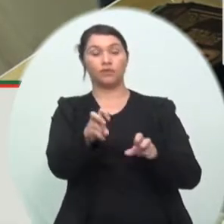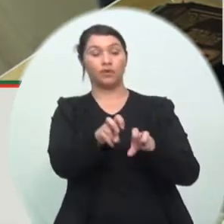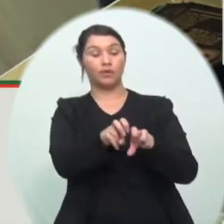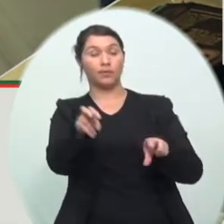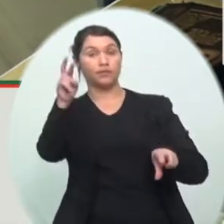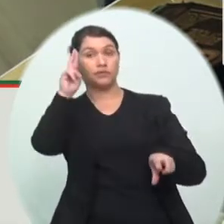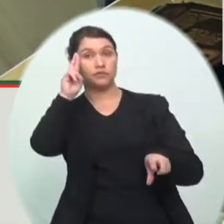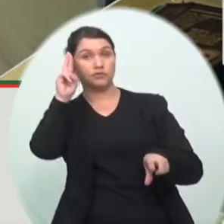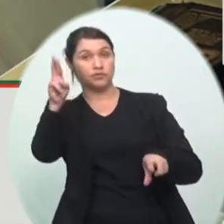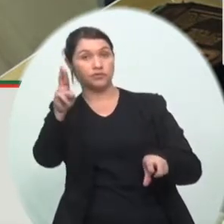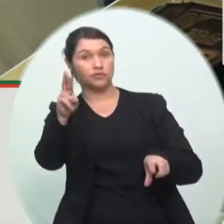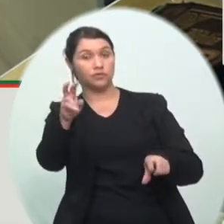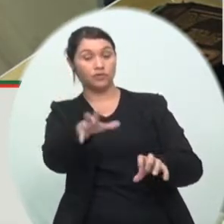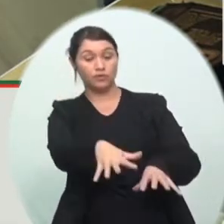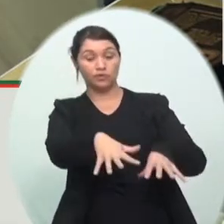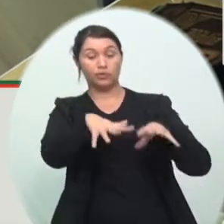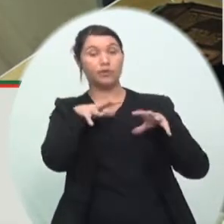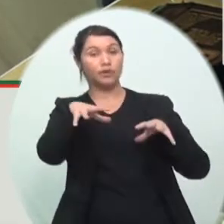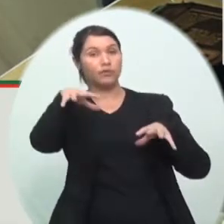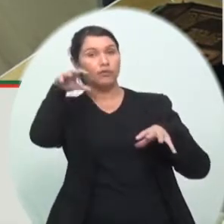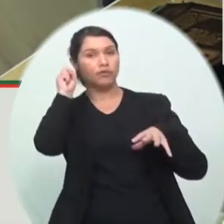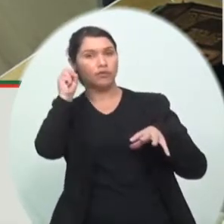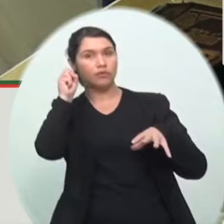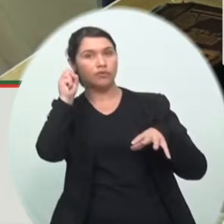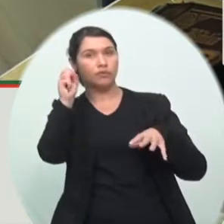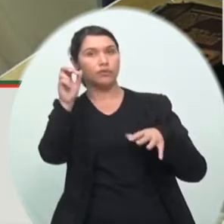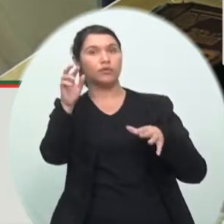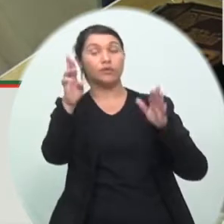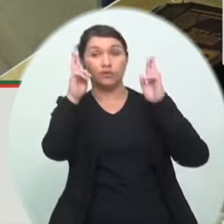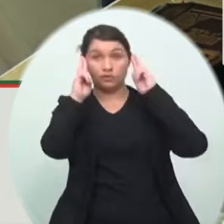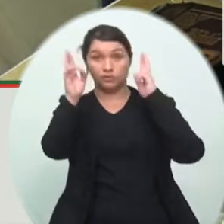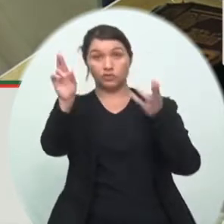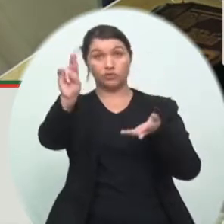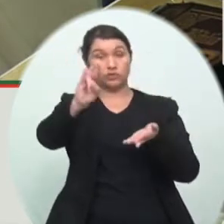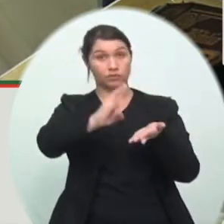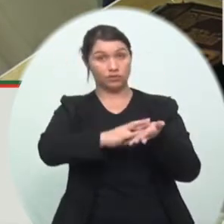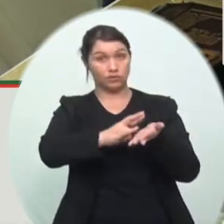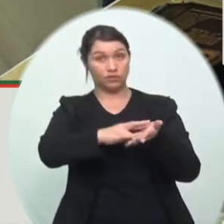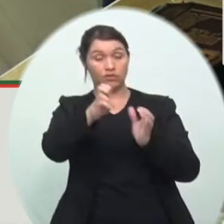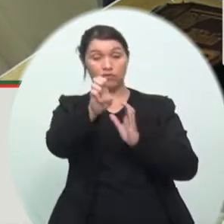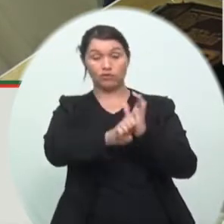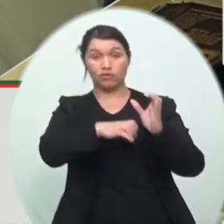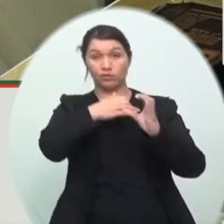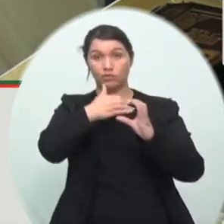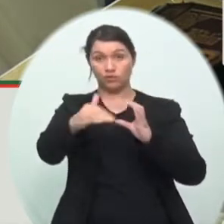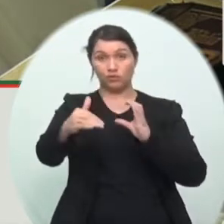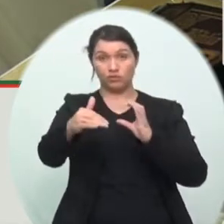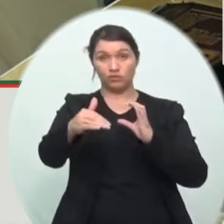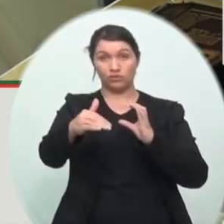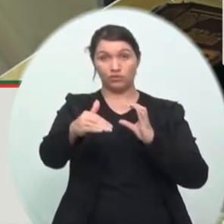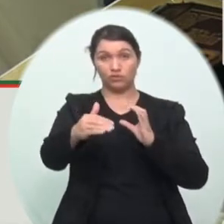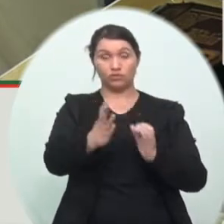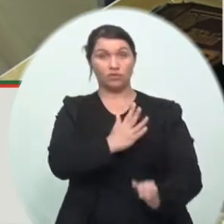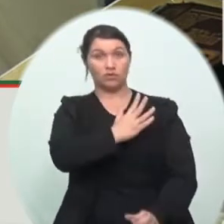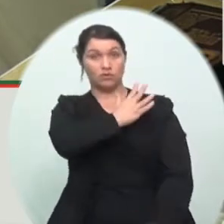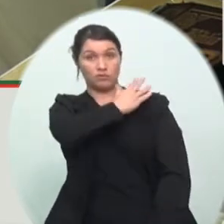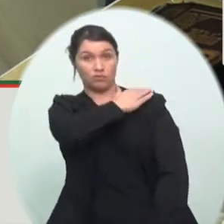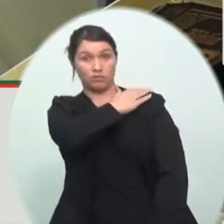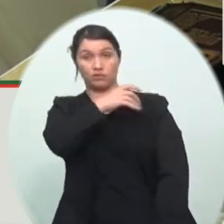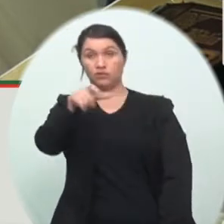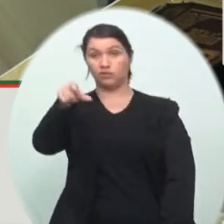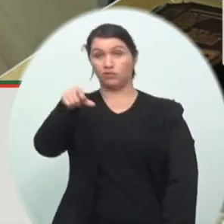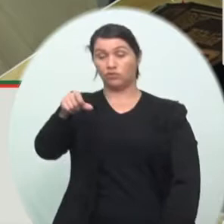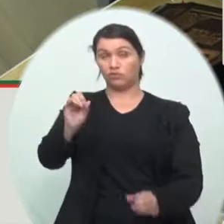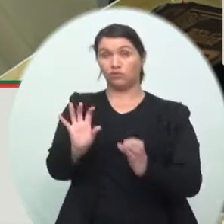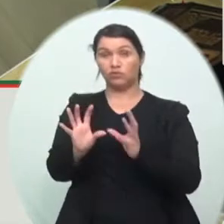plenário, na forma regimental, envio de expediente ao comandante do 9º Batalhão da Polícia Militar, tenente-coronel